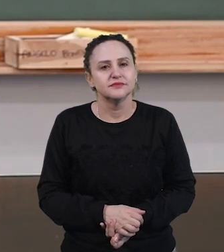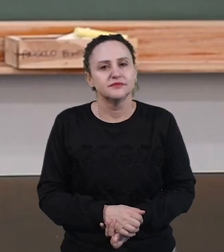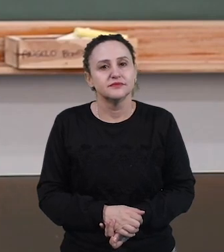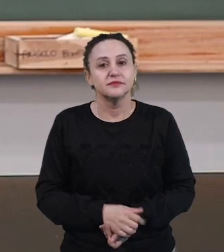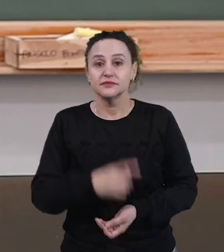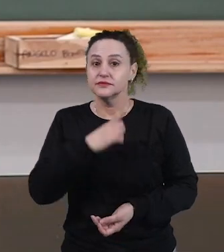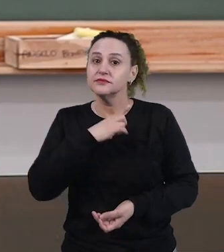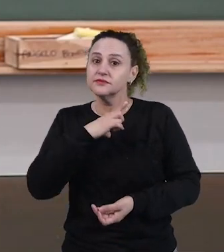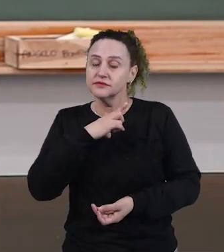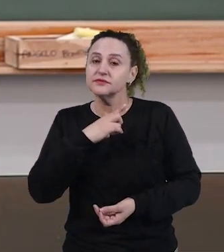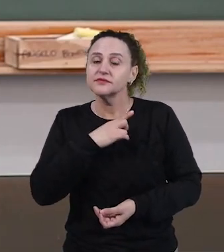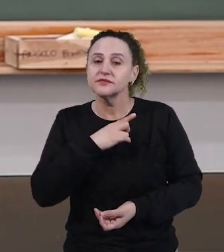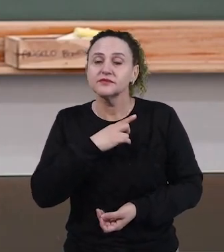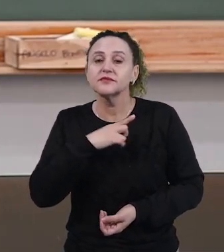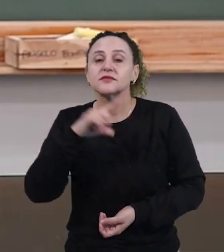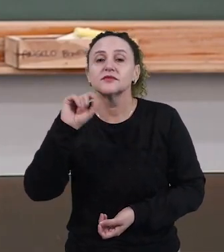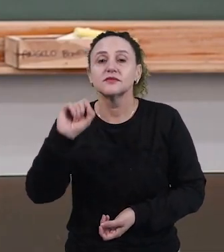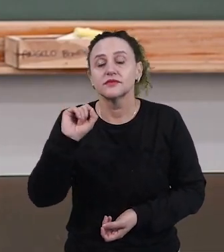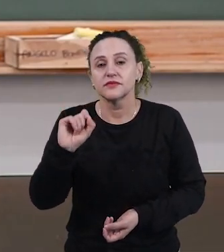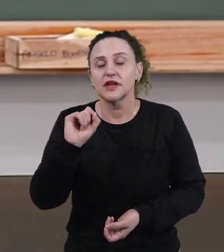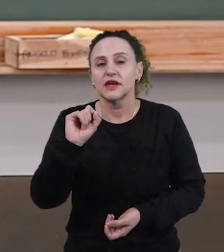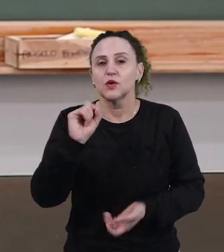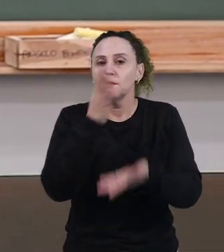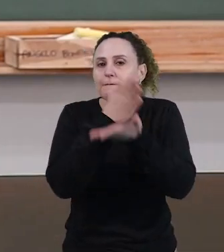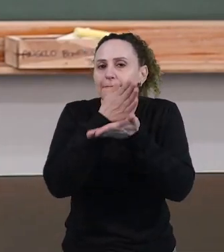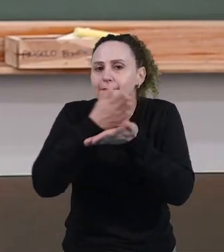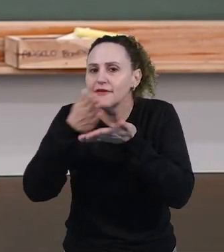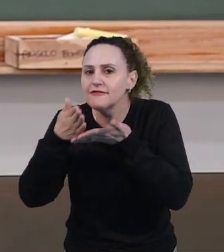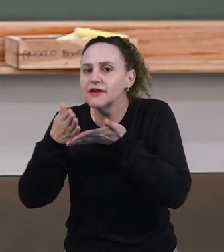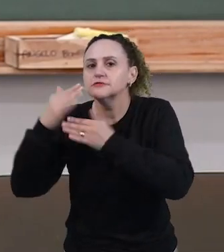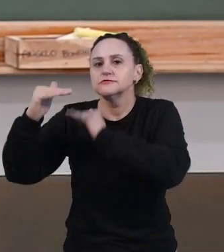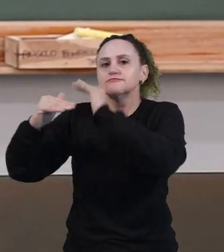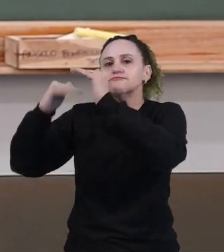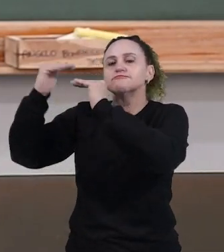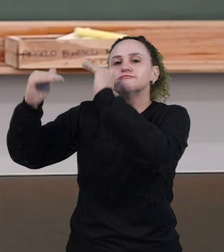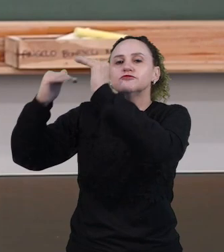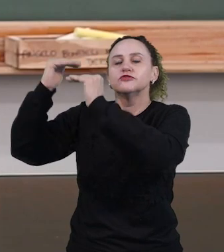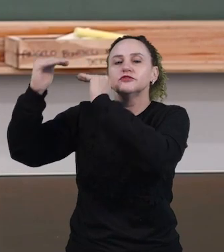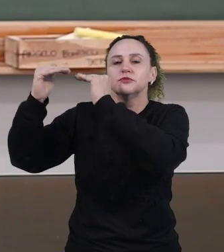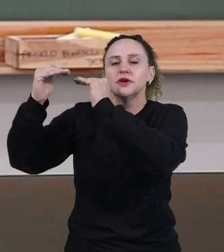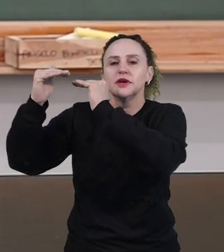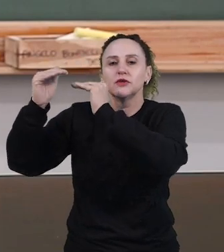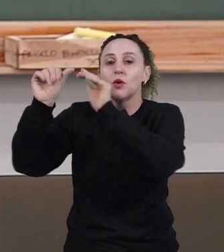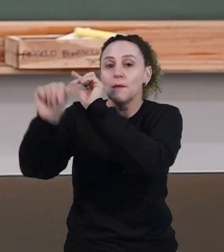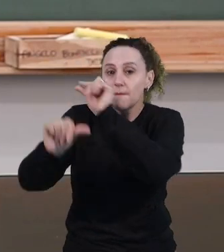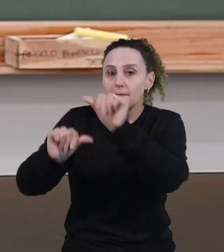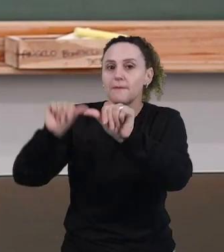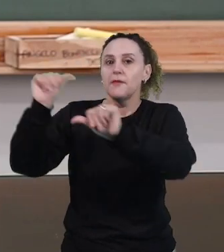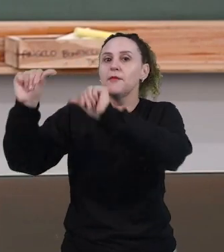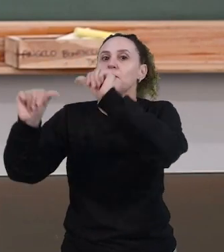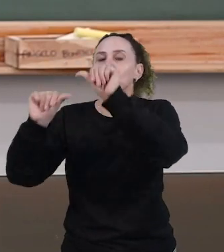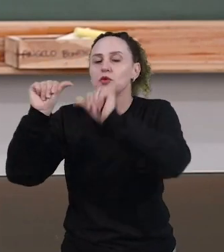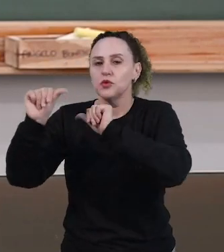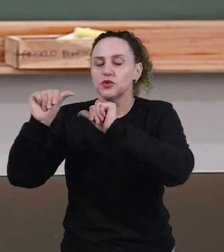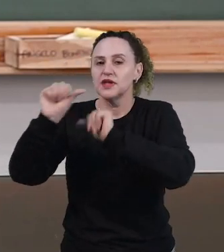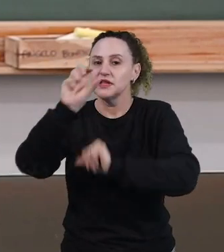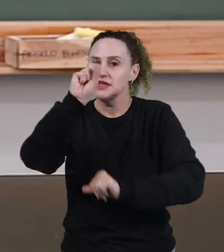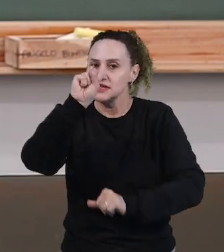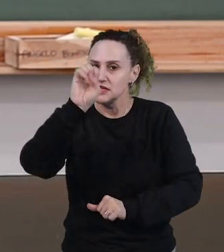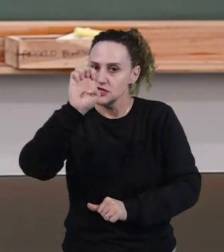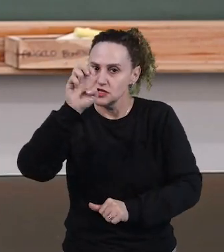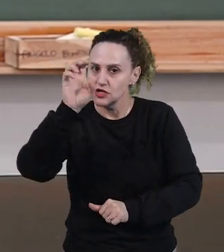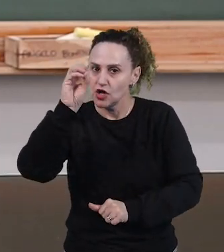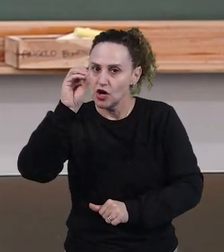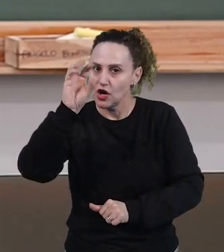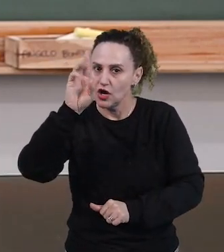E aí eu entro numa outra fase do desenvolvimento, né? Depois dessa fase muito sensório-motora ainda,